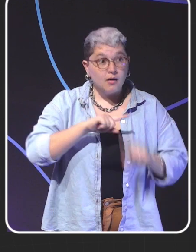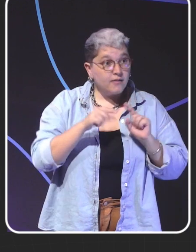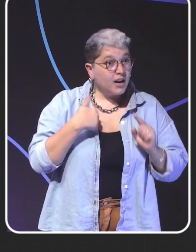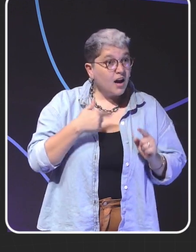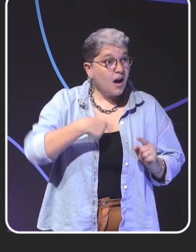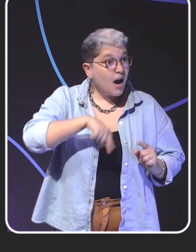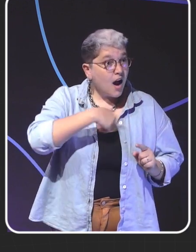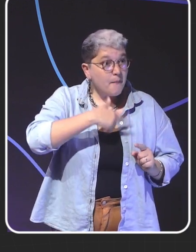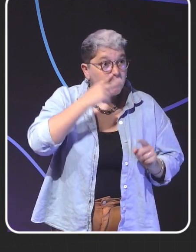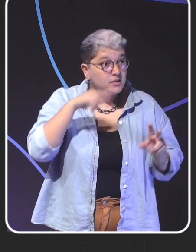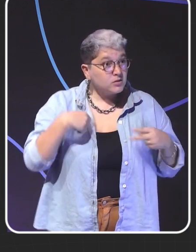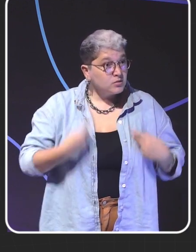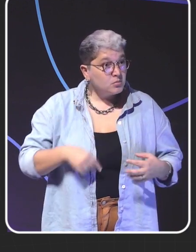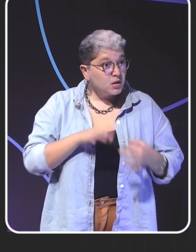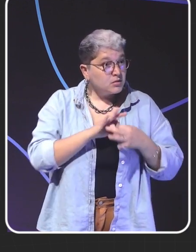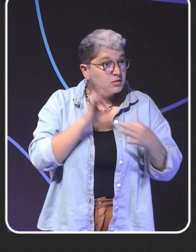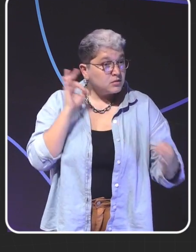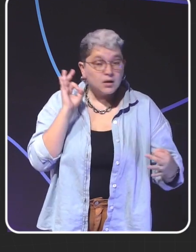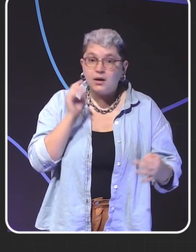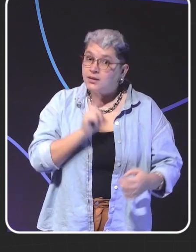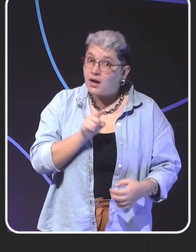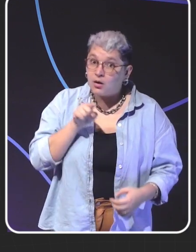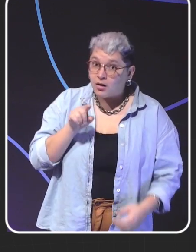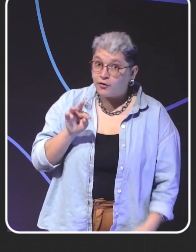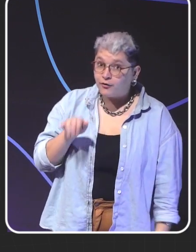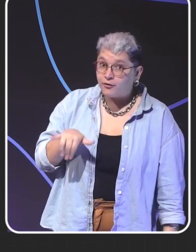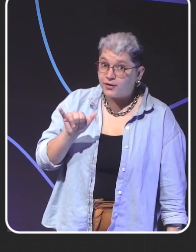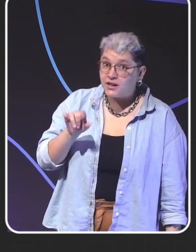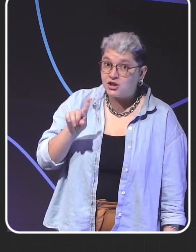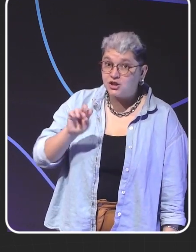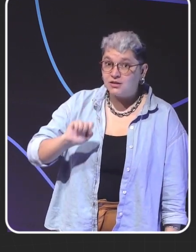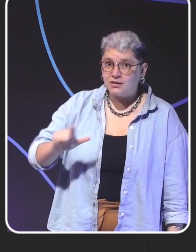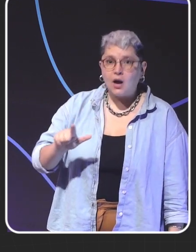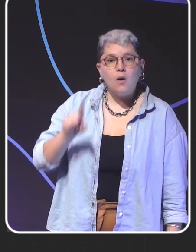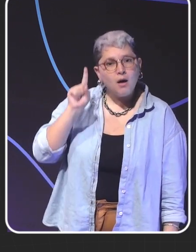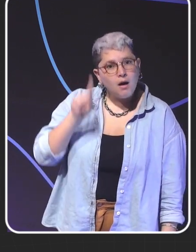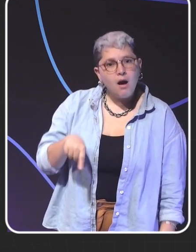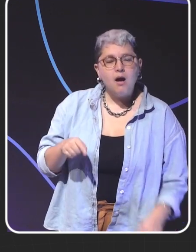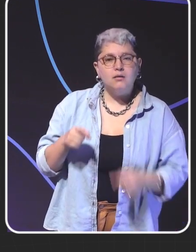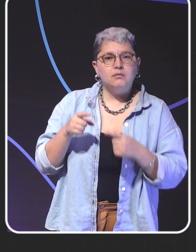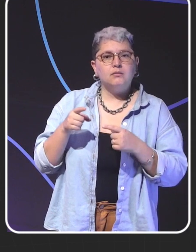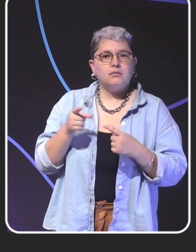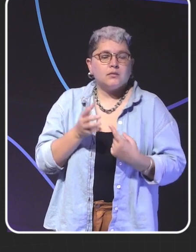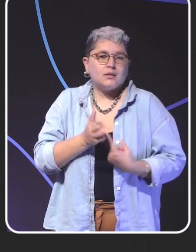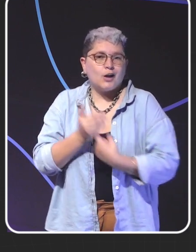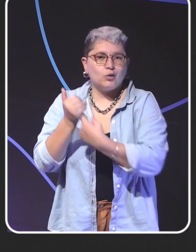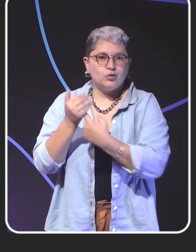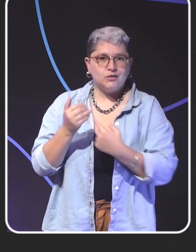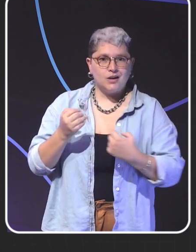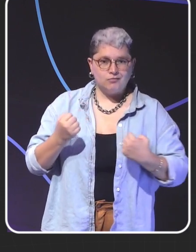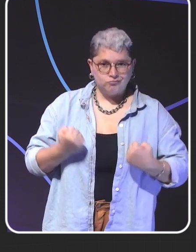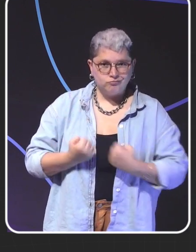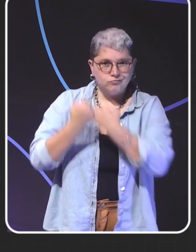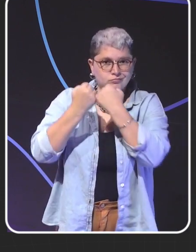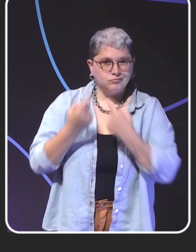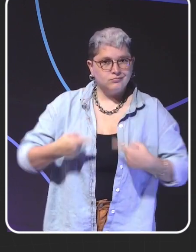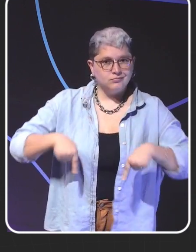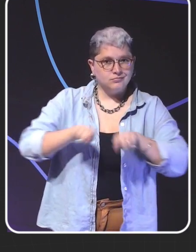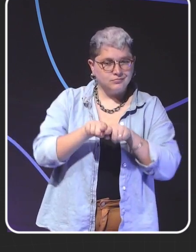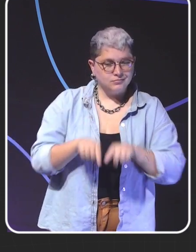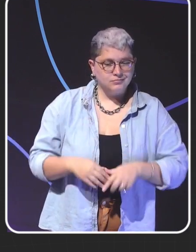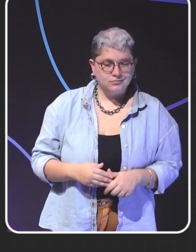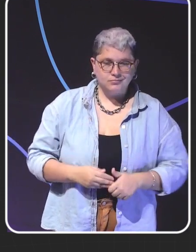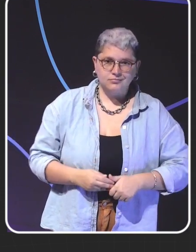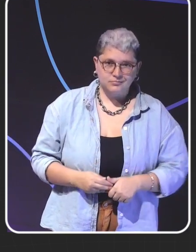Fidget é mais essa integração que nos aproxima e traz a tecnologia como aliada. E aí eu trago, por fim, afinal de contas, a gente